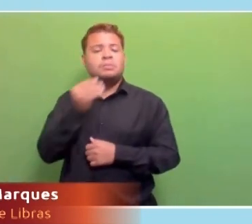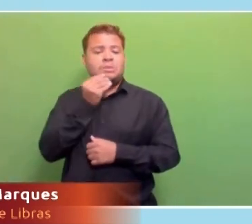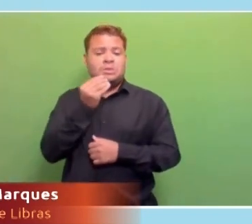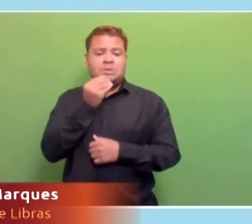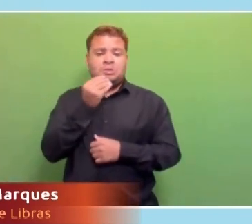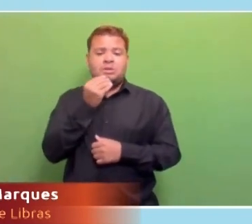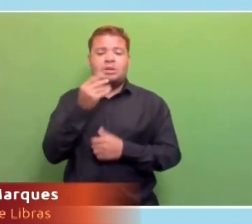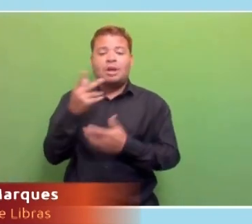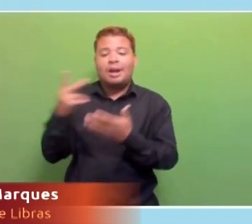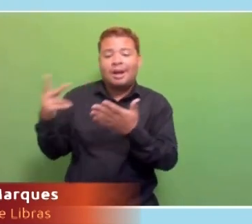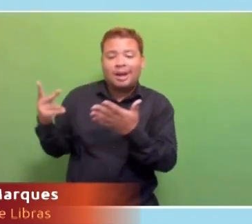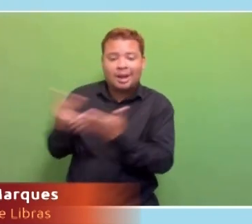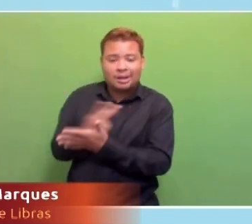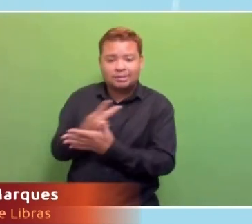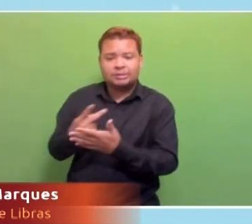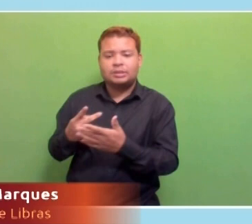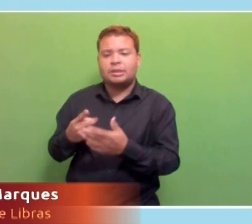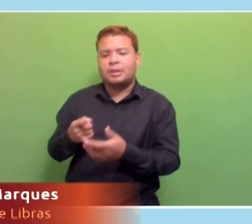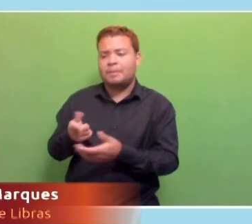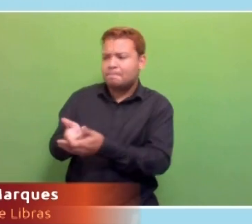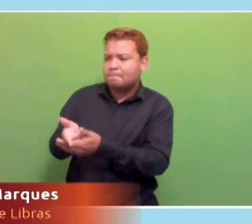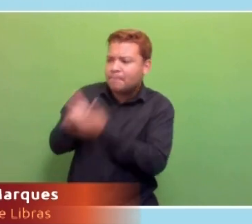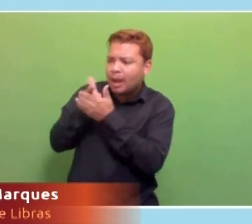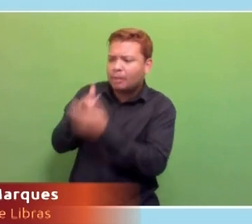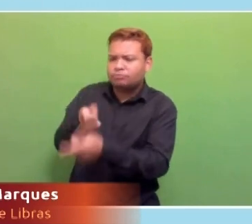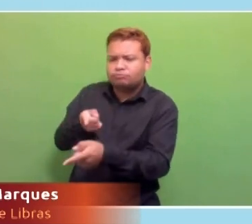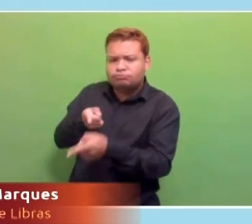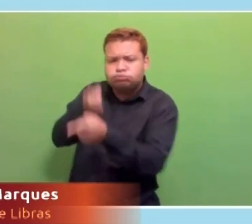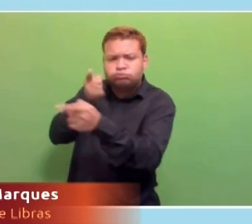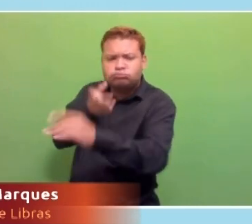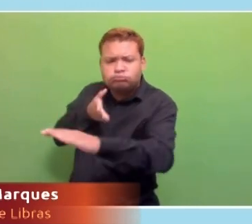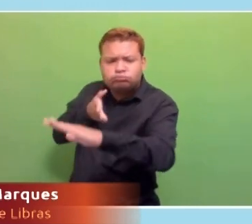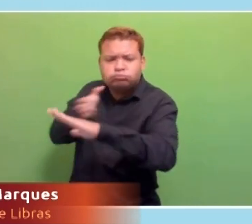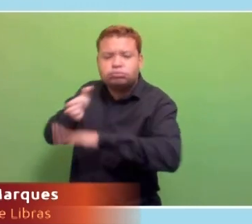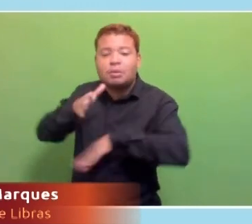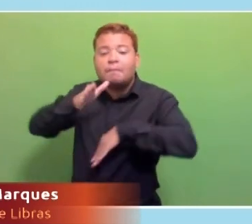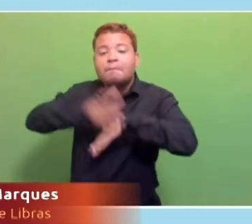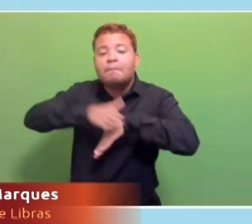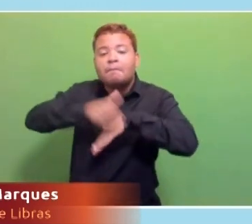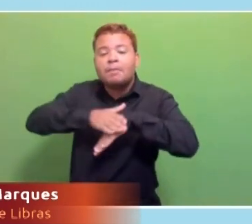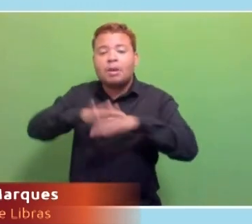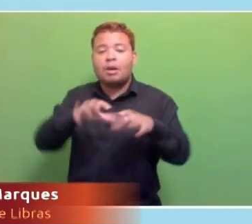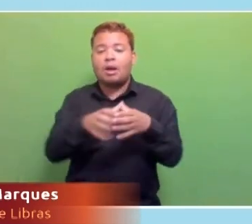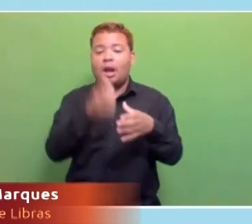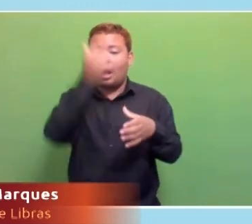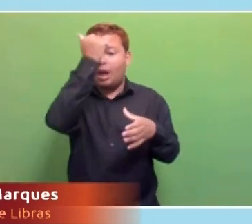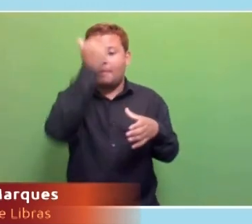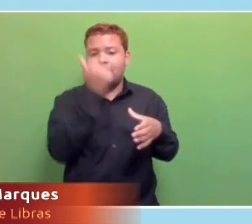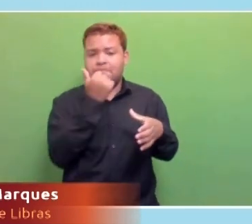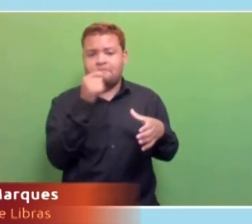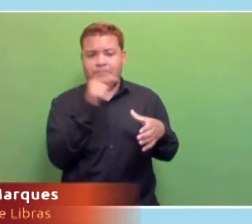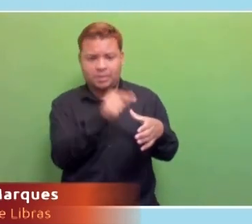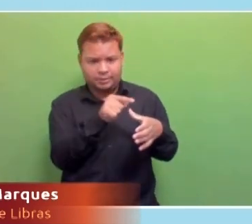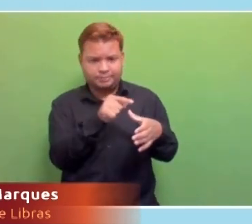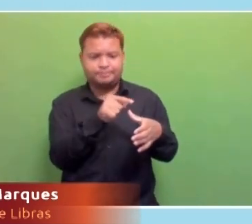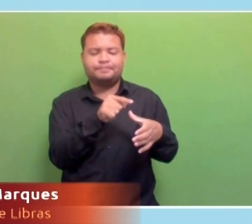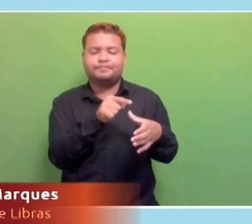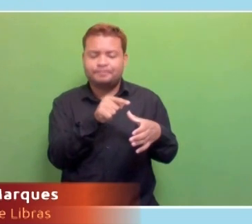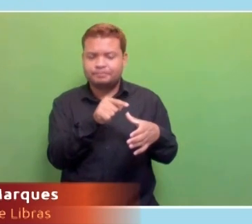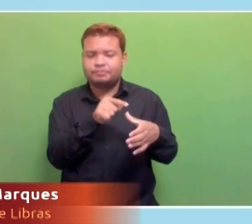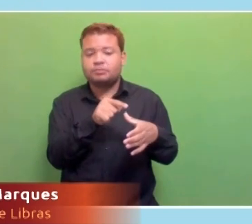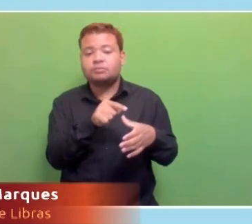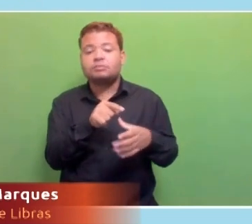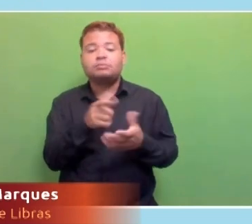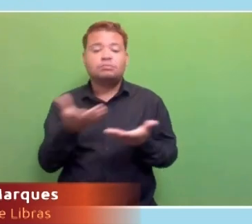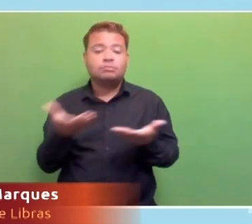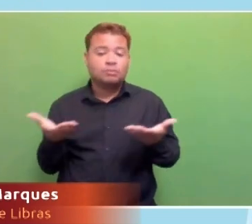porque tivemos o primeiro ataque por parte de Hamas e aquele que atualmente a operação